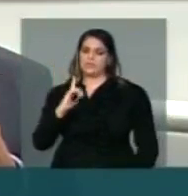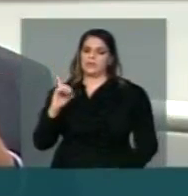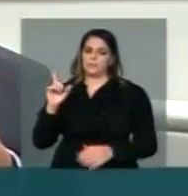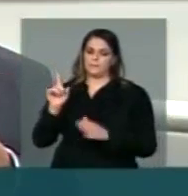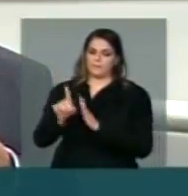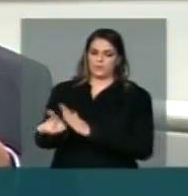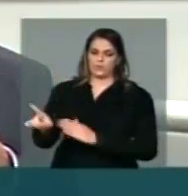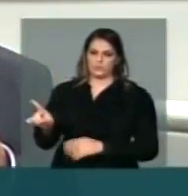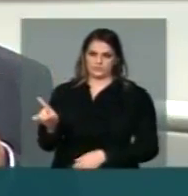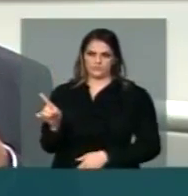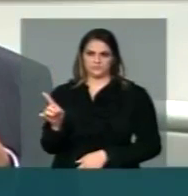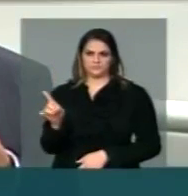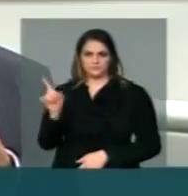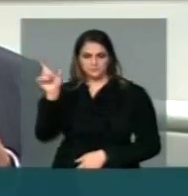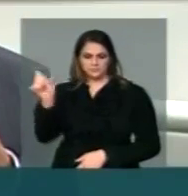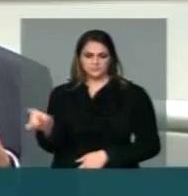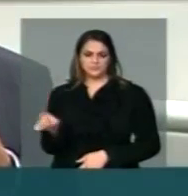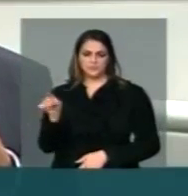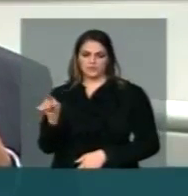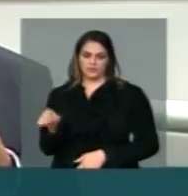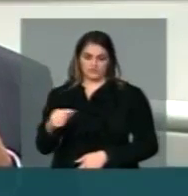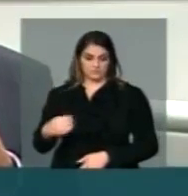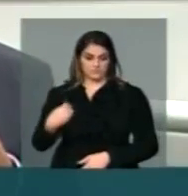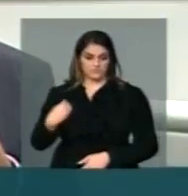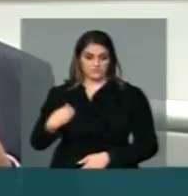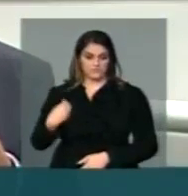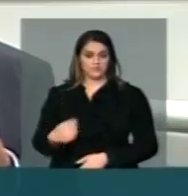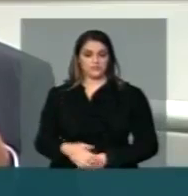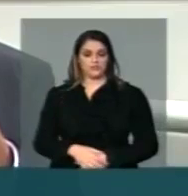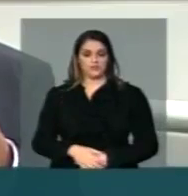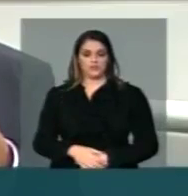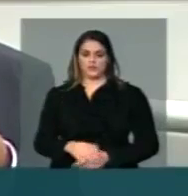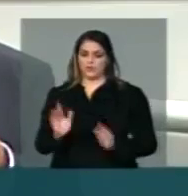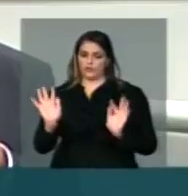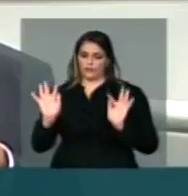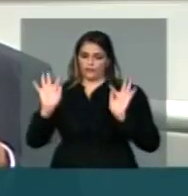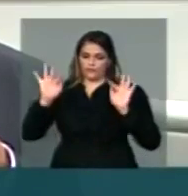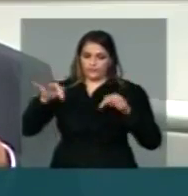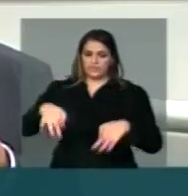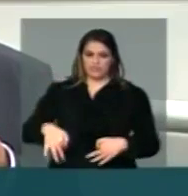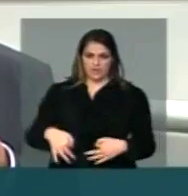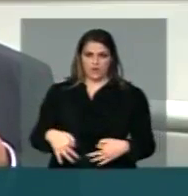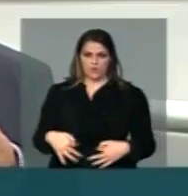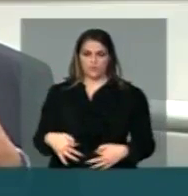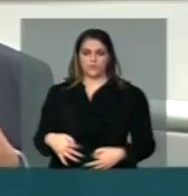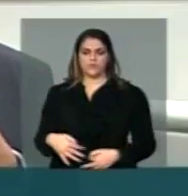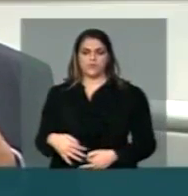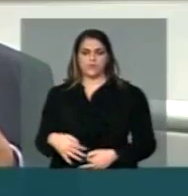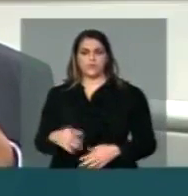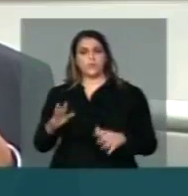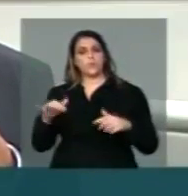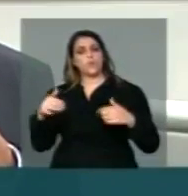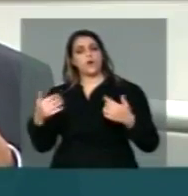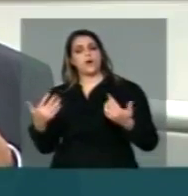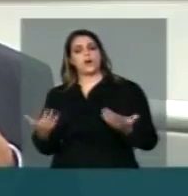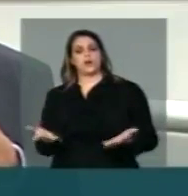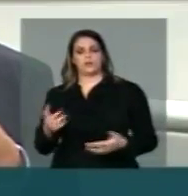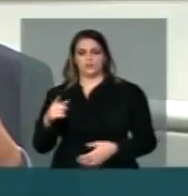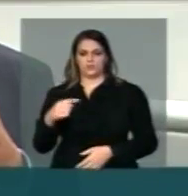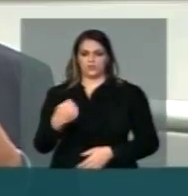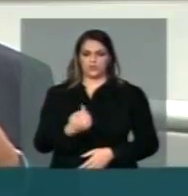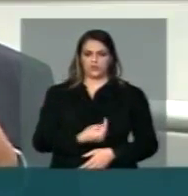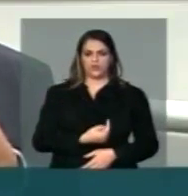perguntas à pessoa que está sendo entrevistada. E, ao final dessa entrevista, quando nós